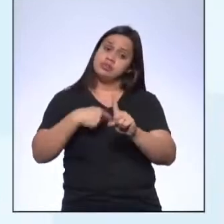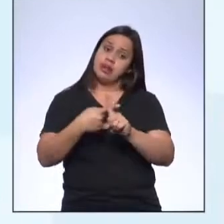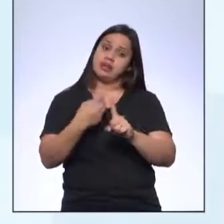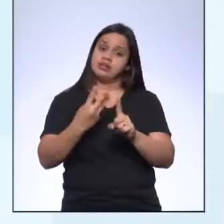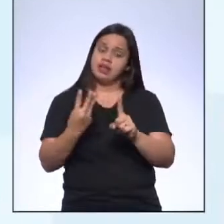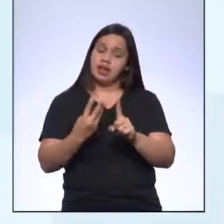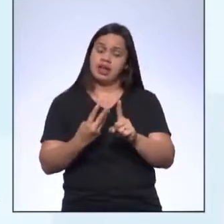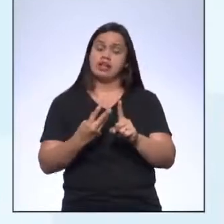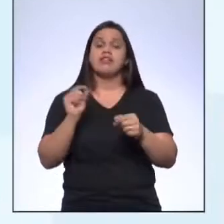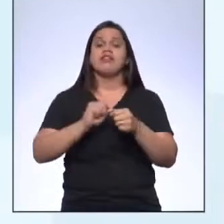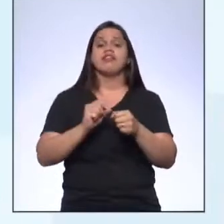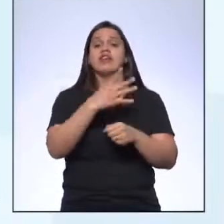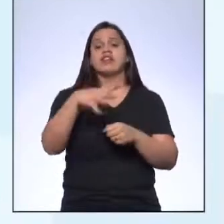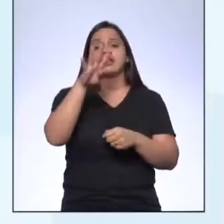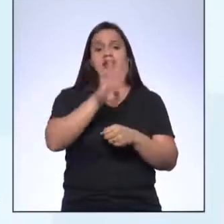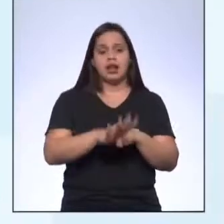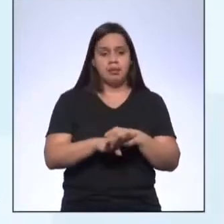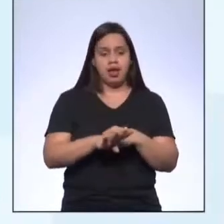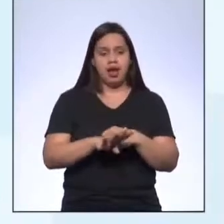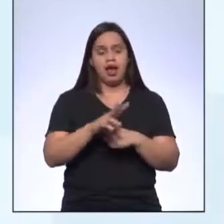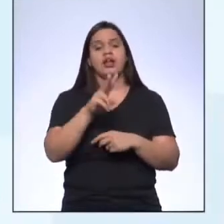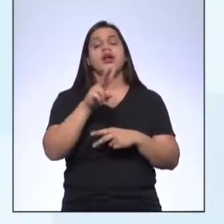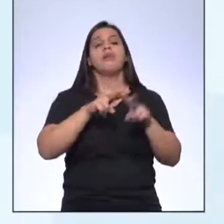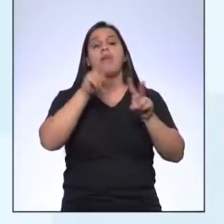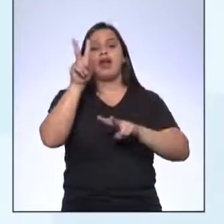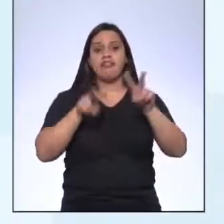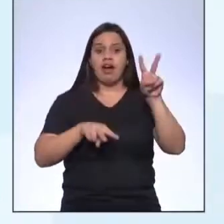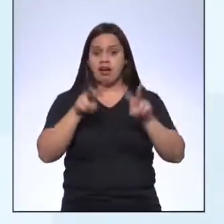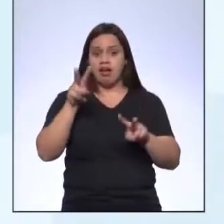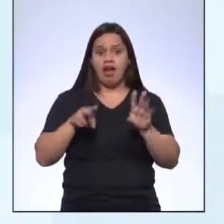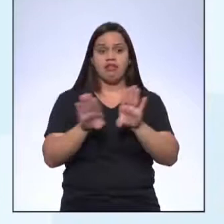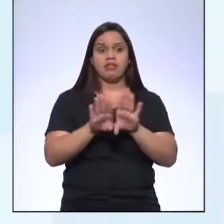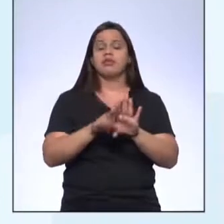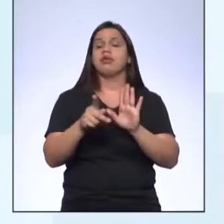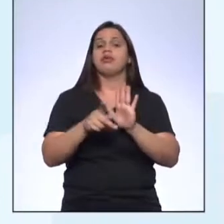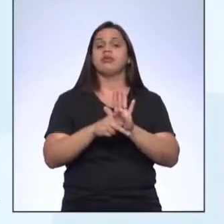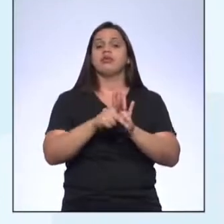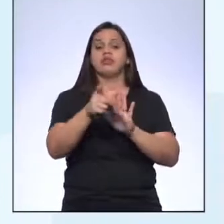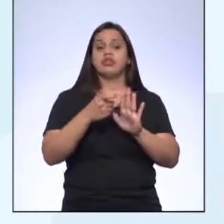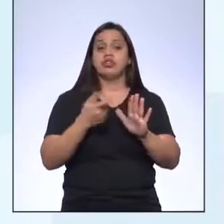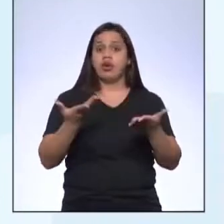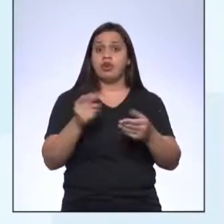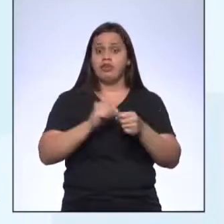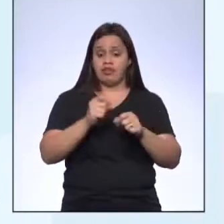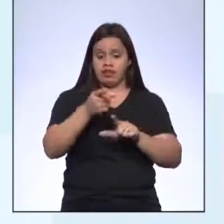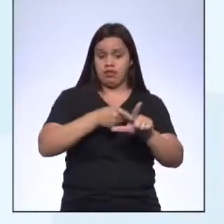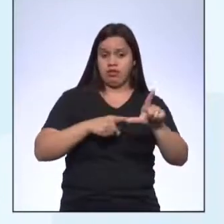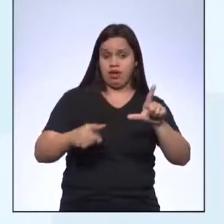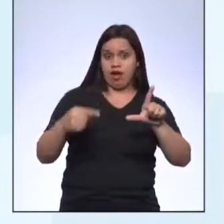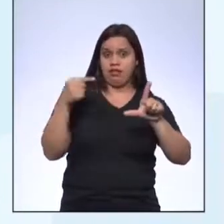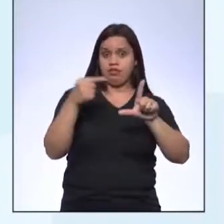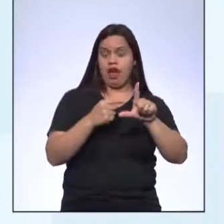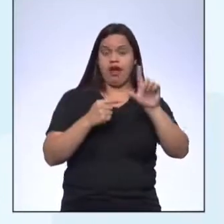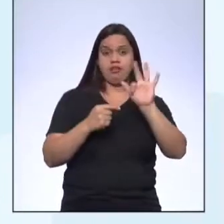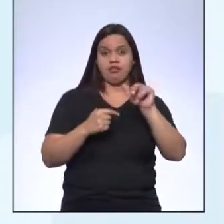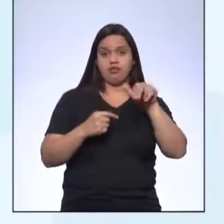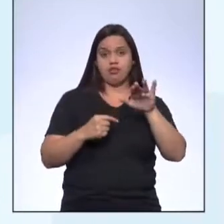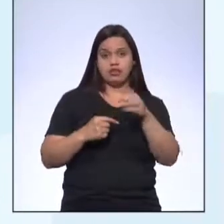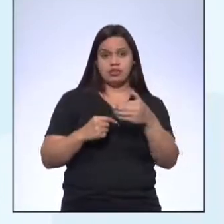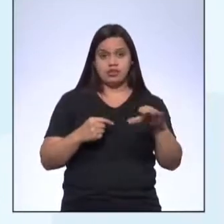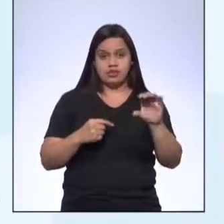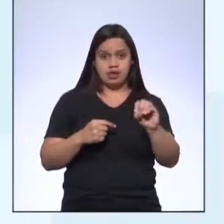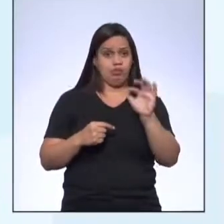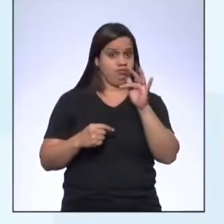para a variável x e em seguida construa o gráfico dessa função mais uma vez eu preciso de